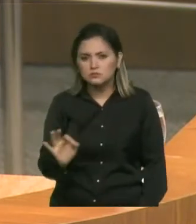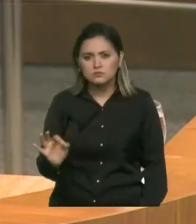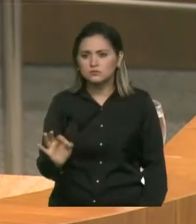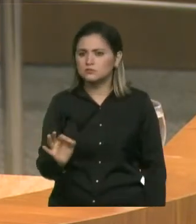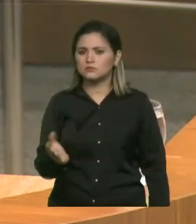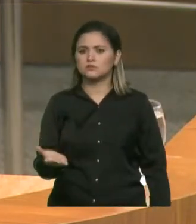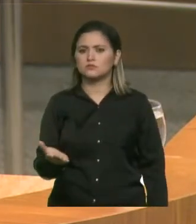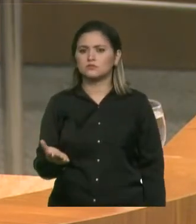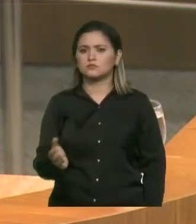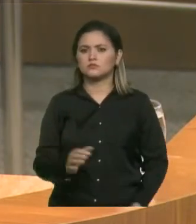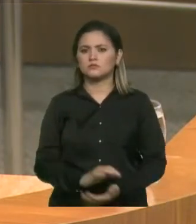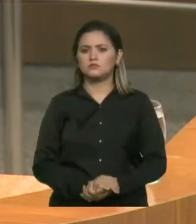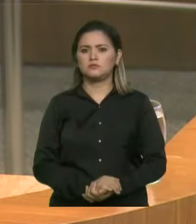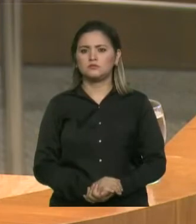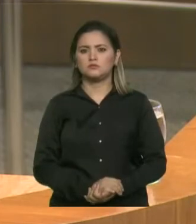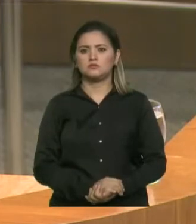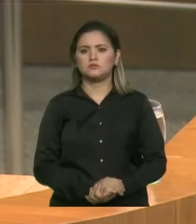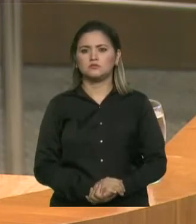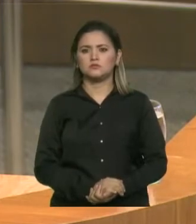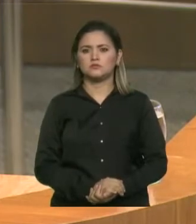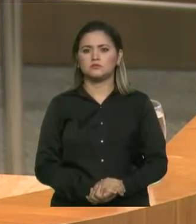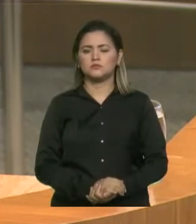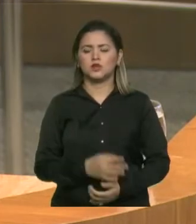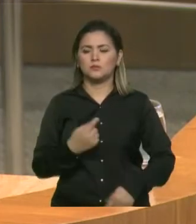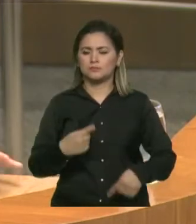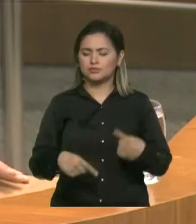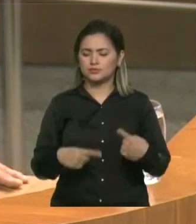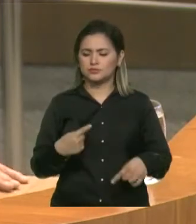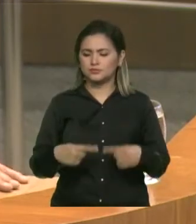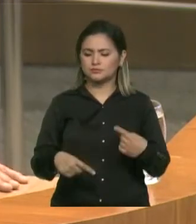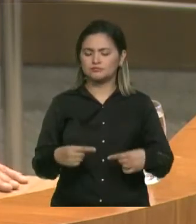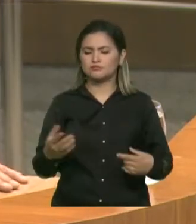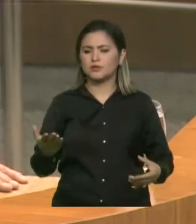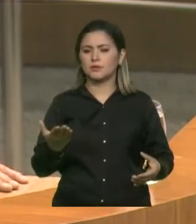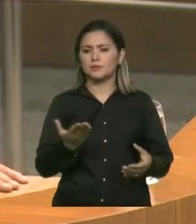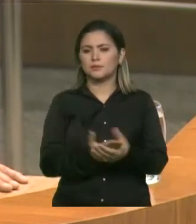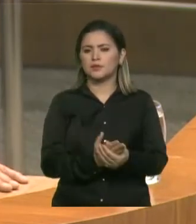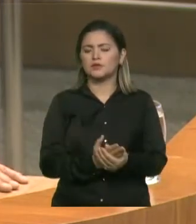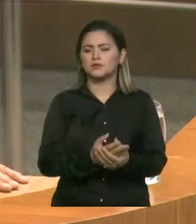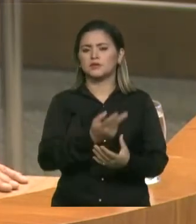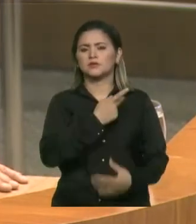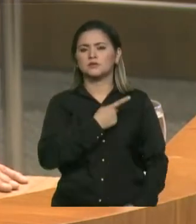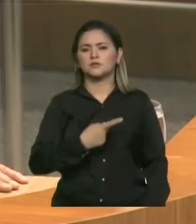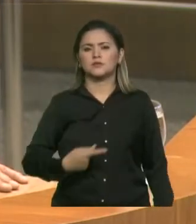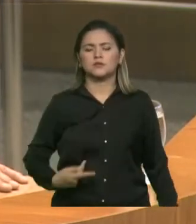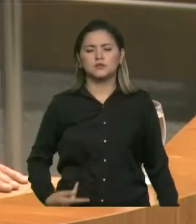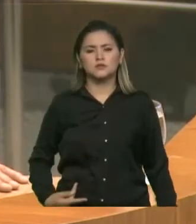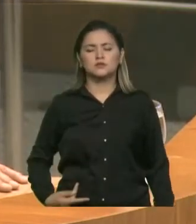pela condução política que conduziu o processo do presidente Lula.